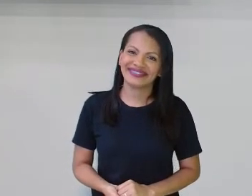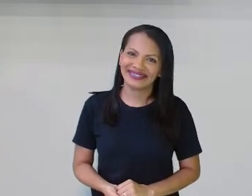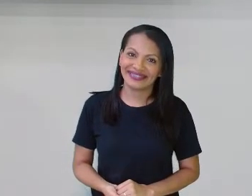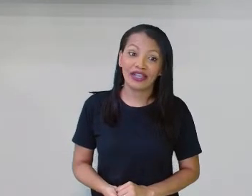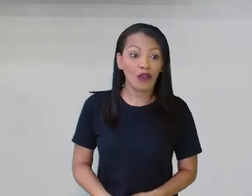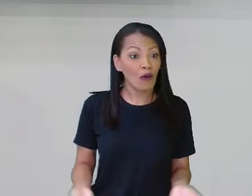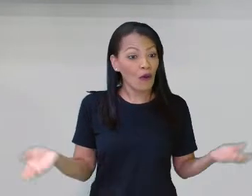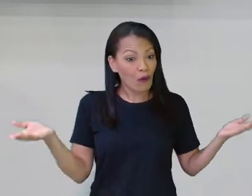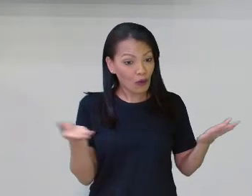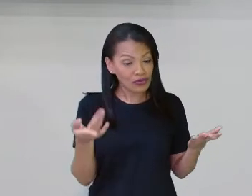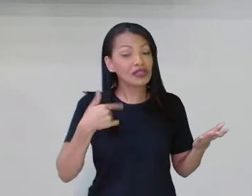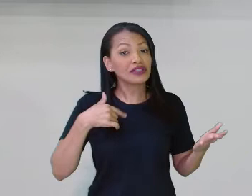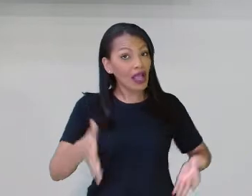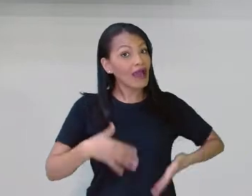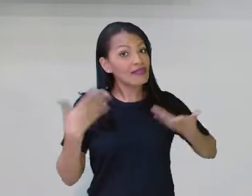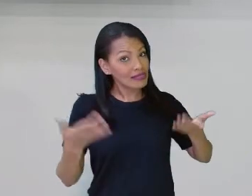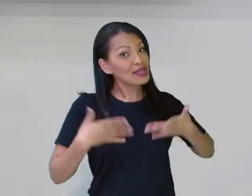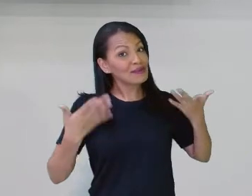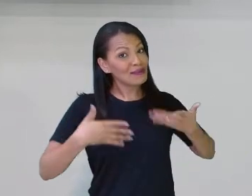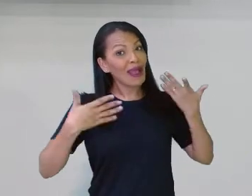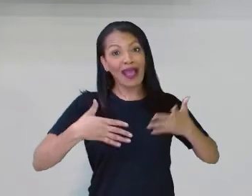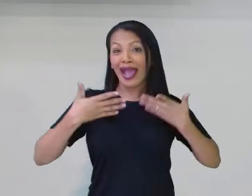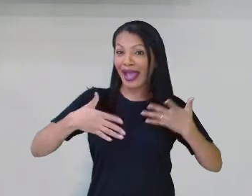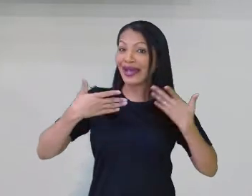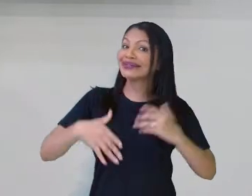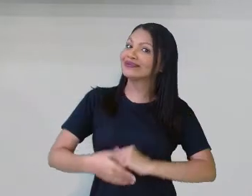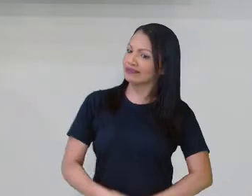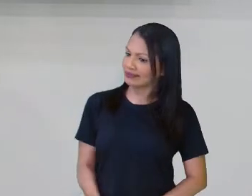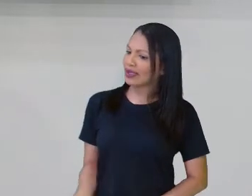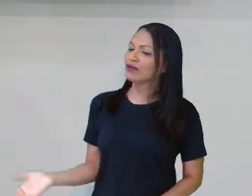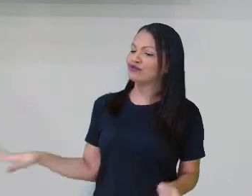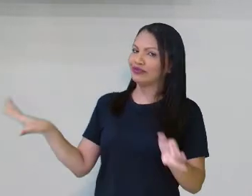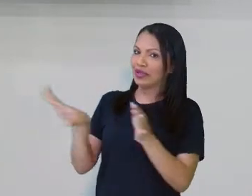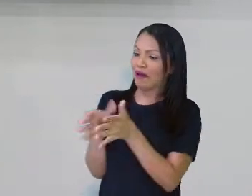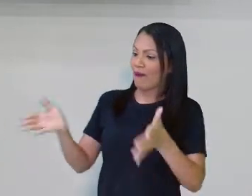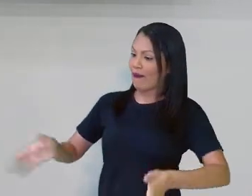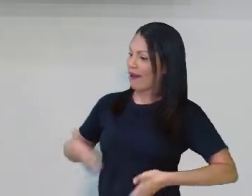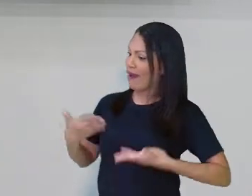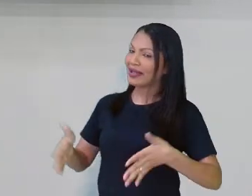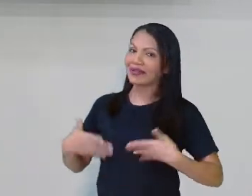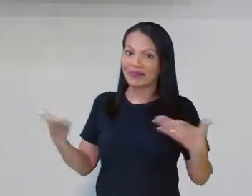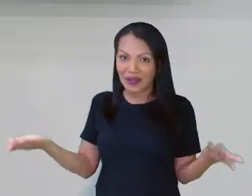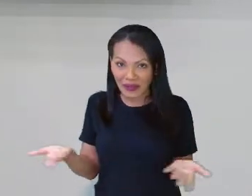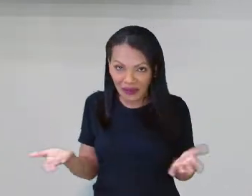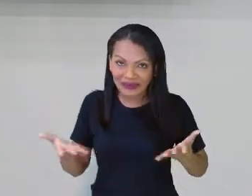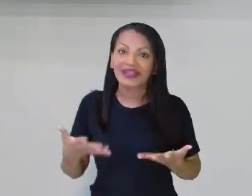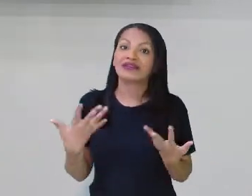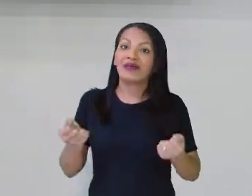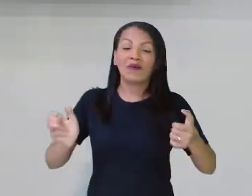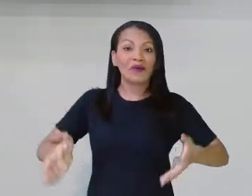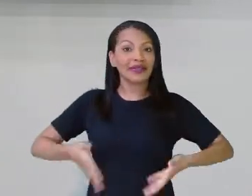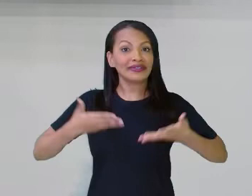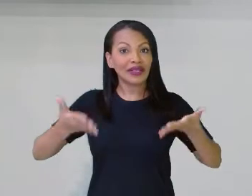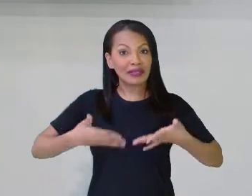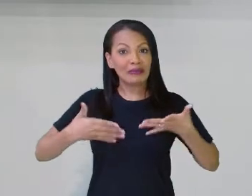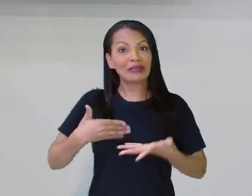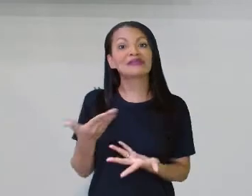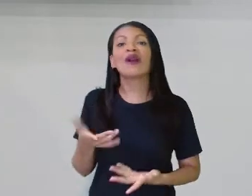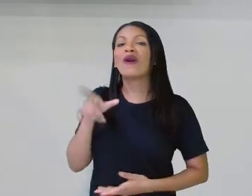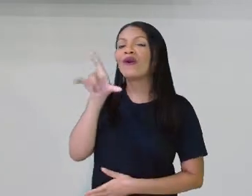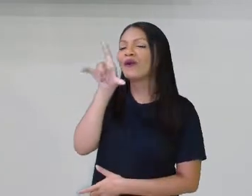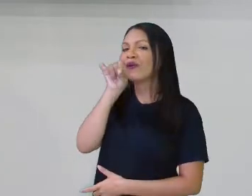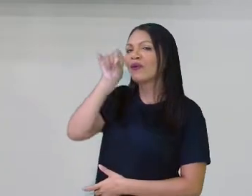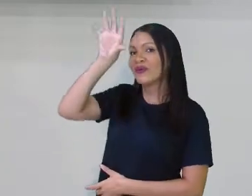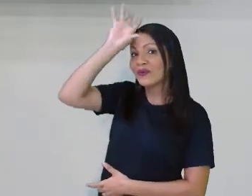Eita, que hoje ele tá virado, viu, Mauricéia? Ele veio animado, professora Márcia. Então, com essa animação de Carijó,